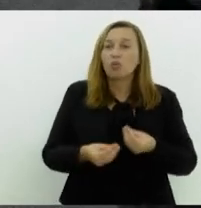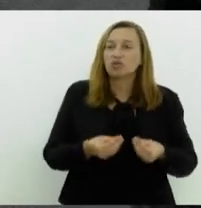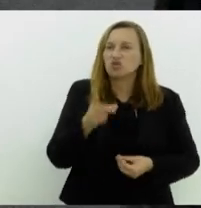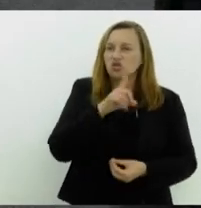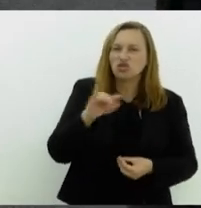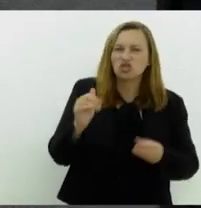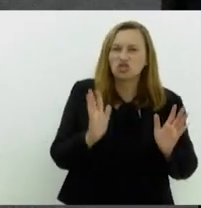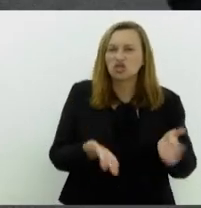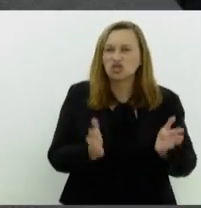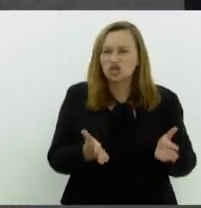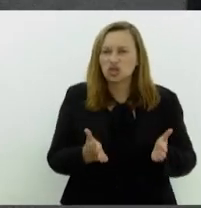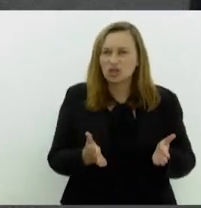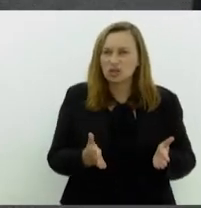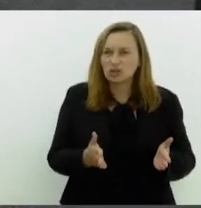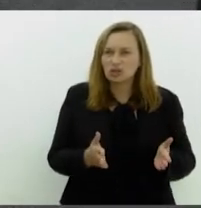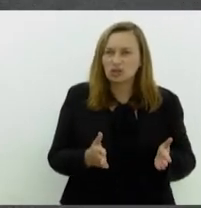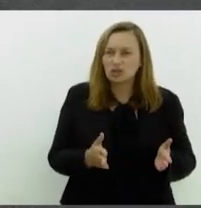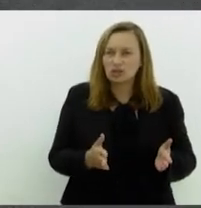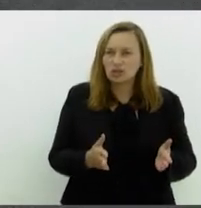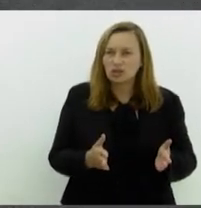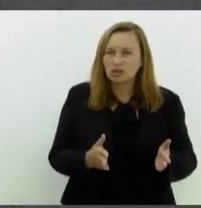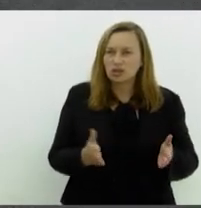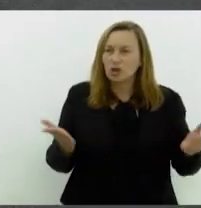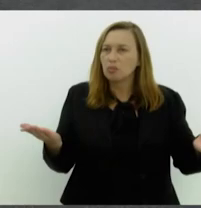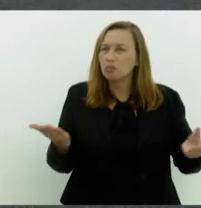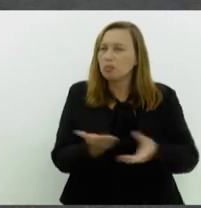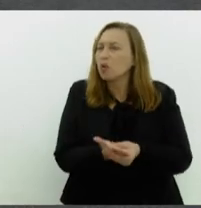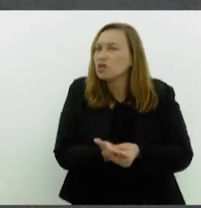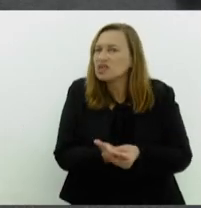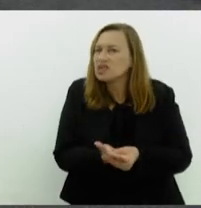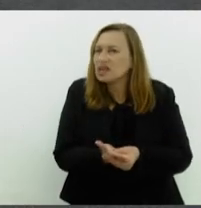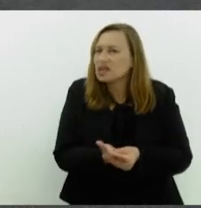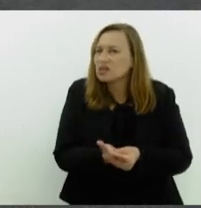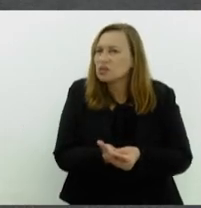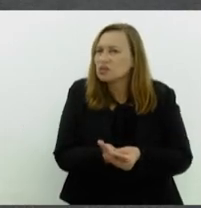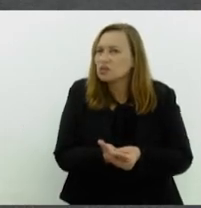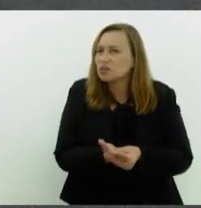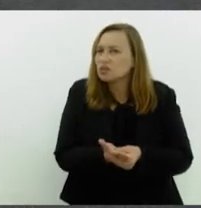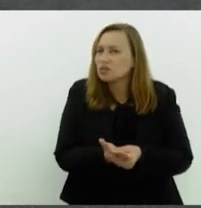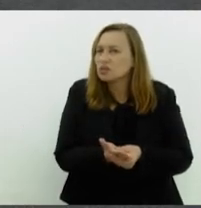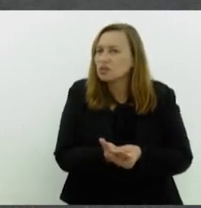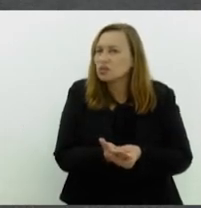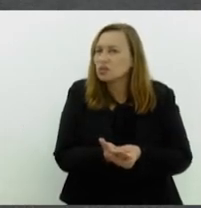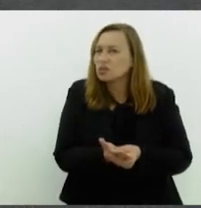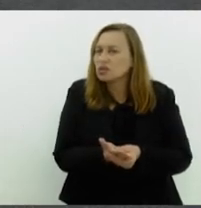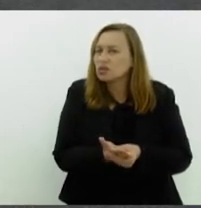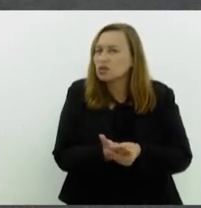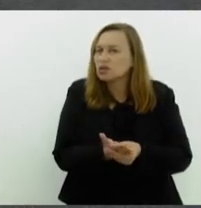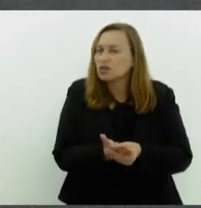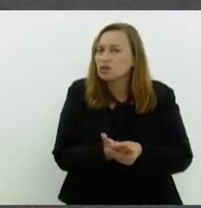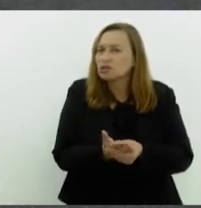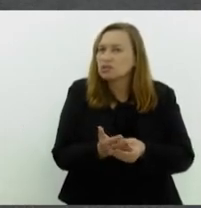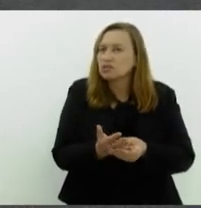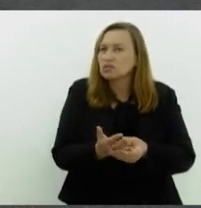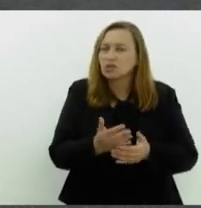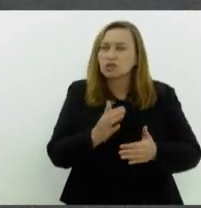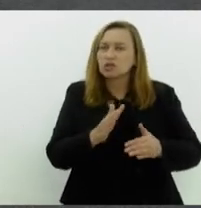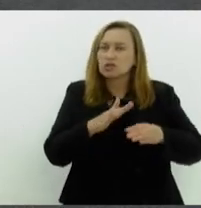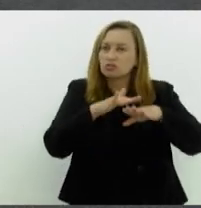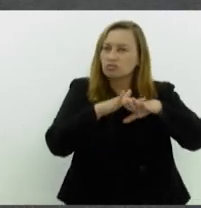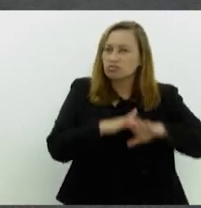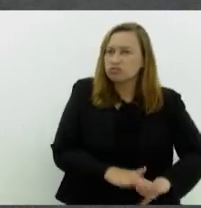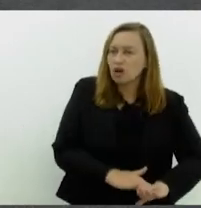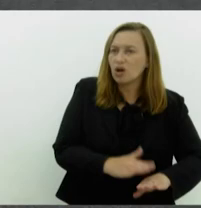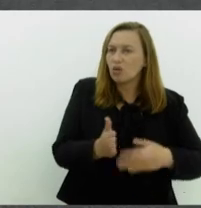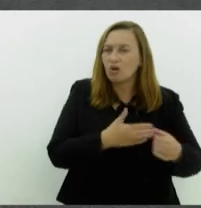a gente ter a reprodução de processos de submissão a qualquer pessoa, de colocar essas pessoas que muitas